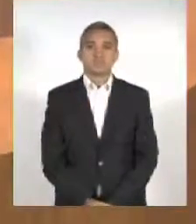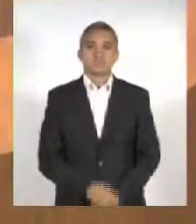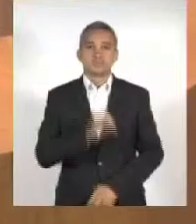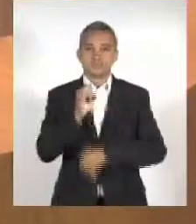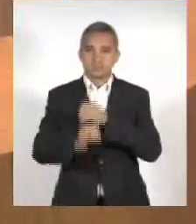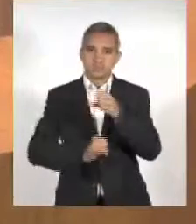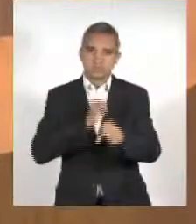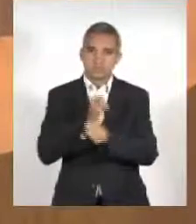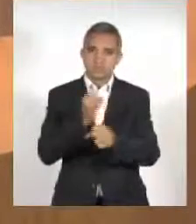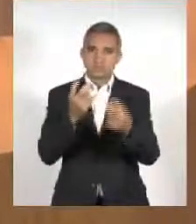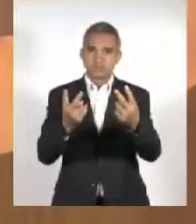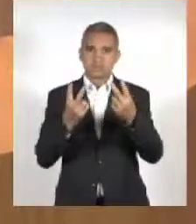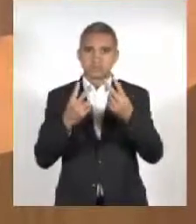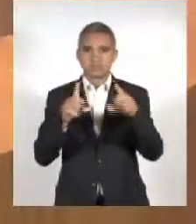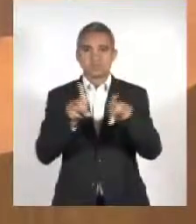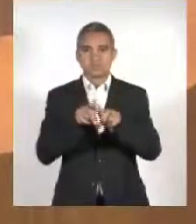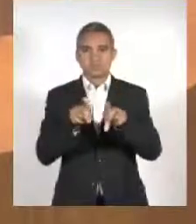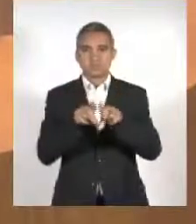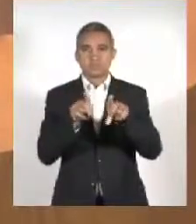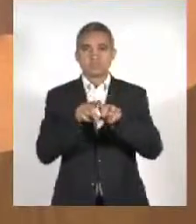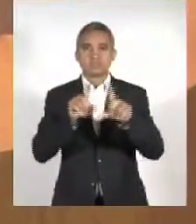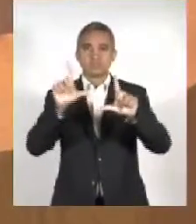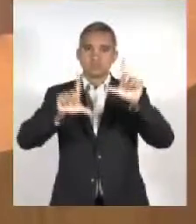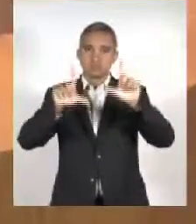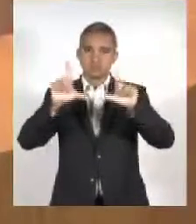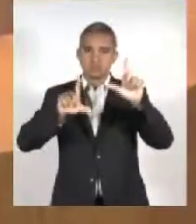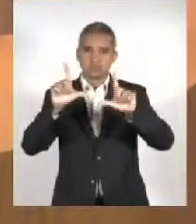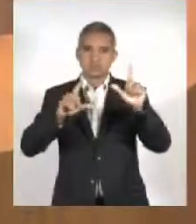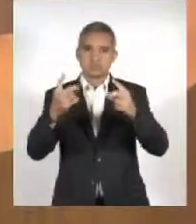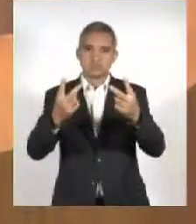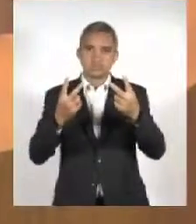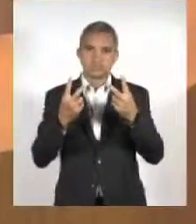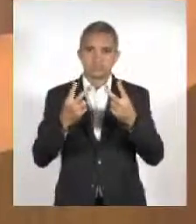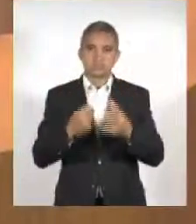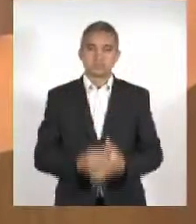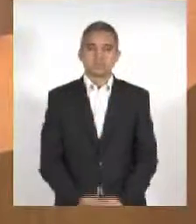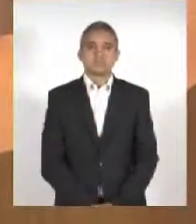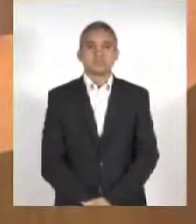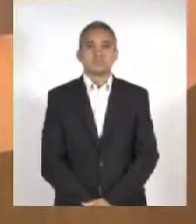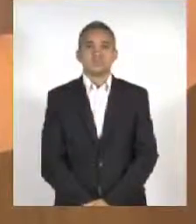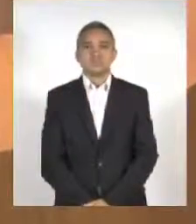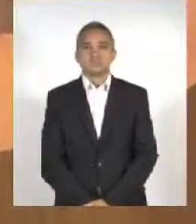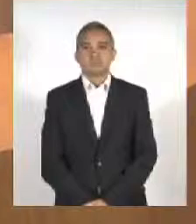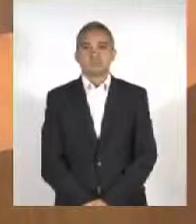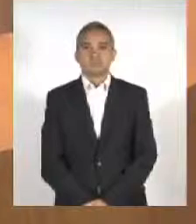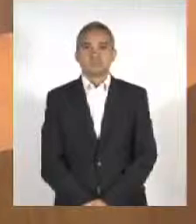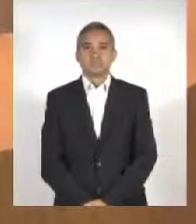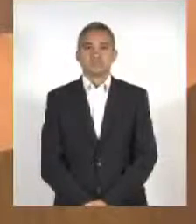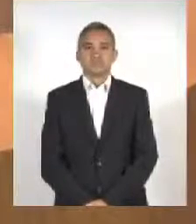internautas, telespectadores que acompanham os nossos trabalhos através da TV Assembleia,